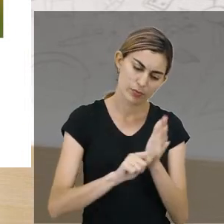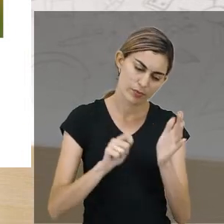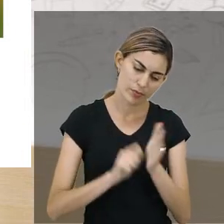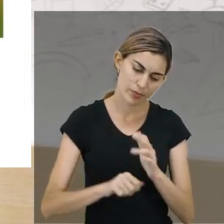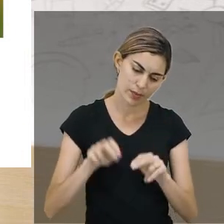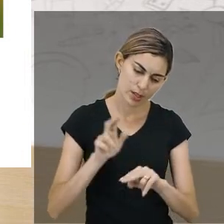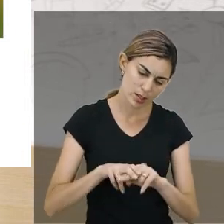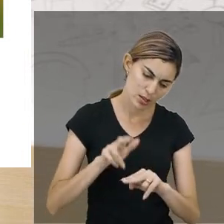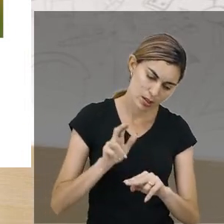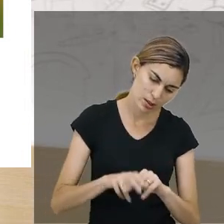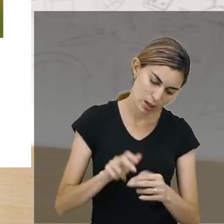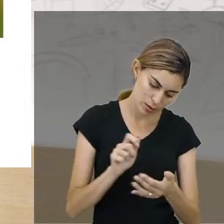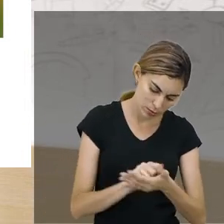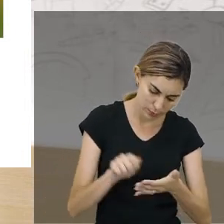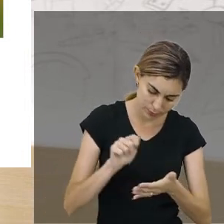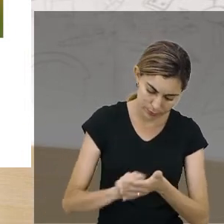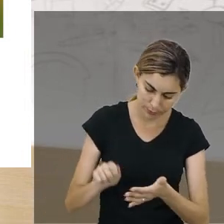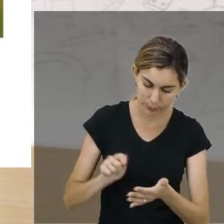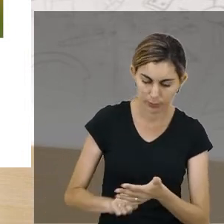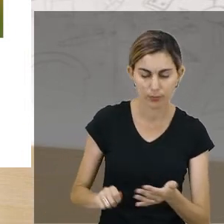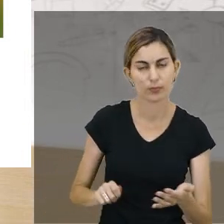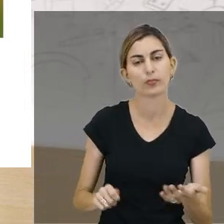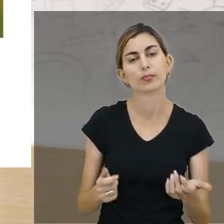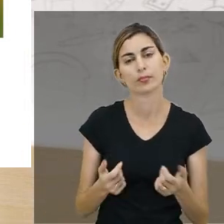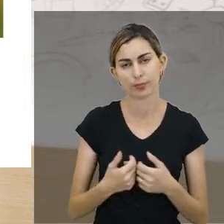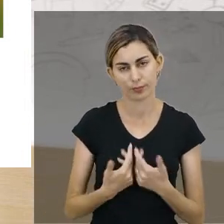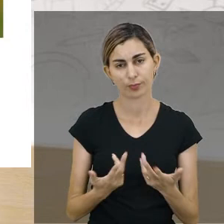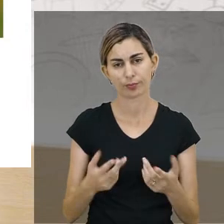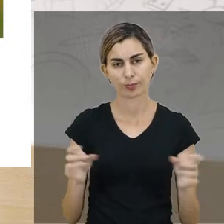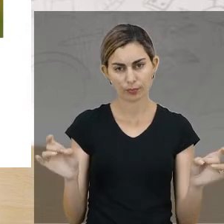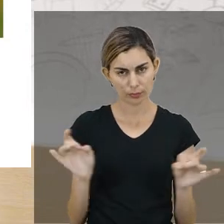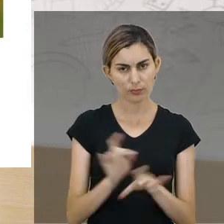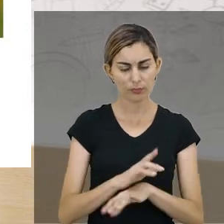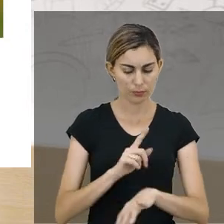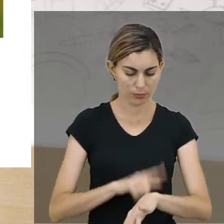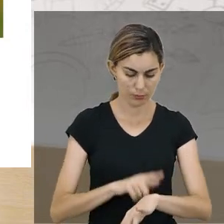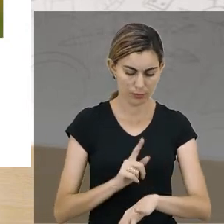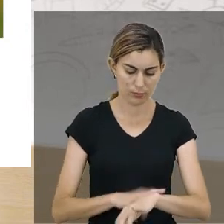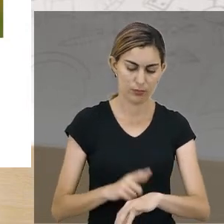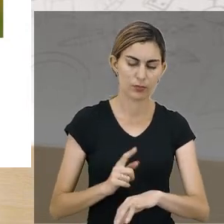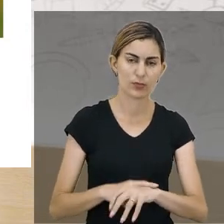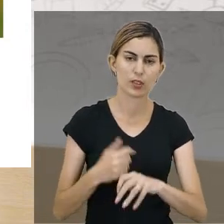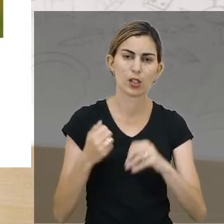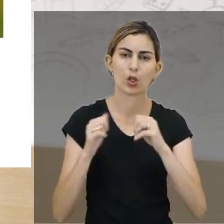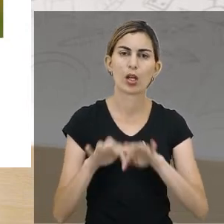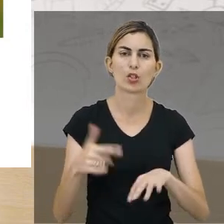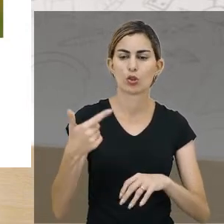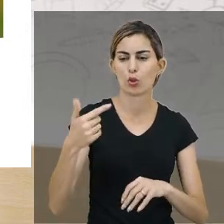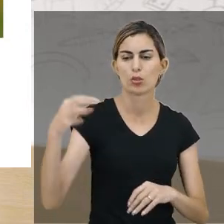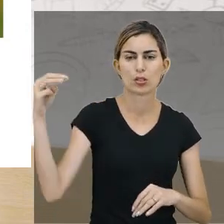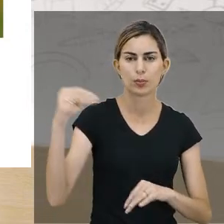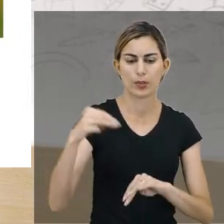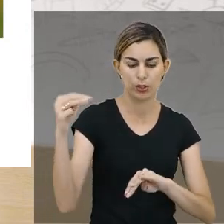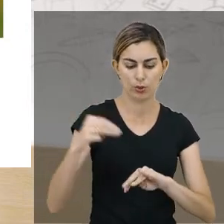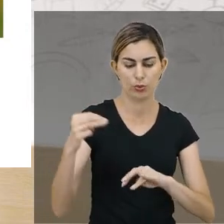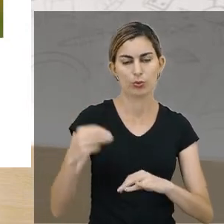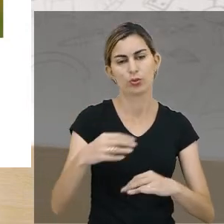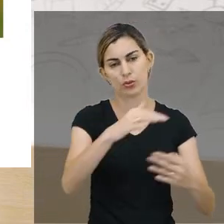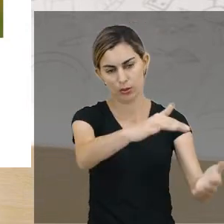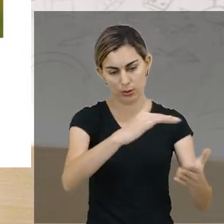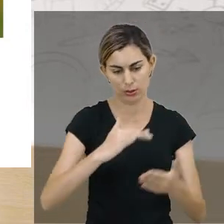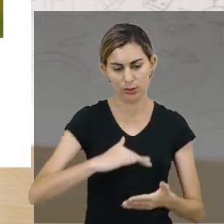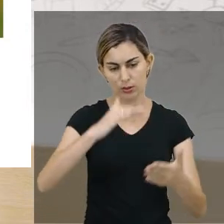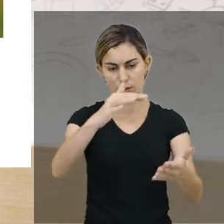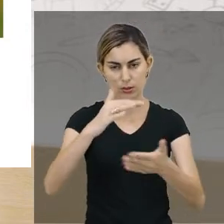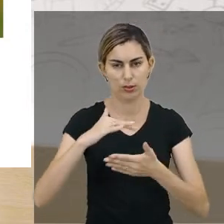anotações, sentados à sua mesa, né? Terminando este tempo, ele vai gastar mais 12 minutos para retirar